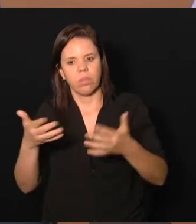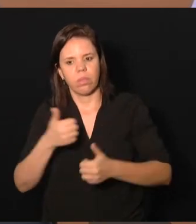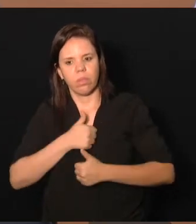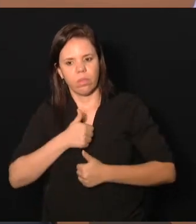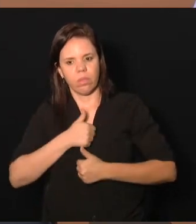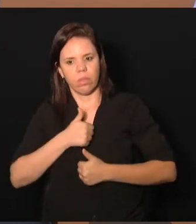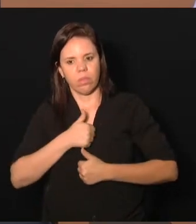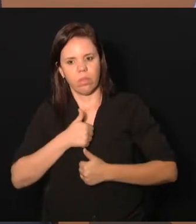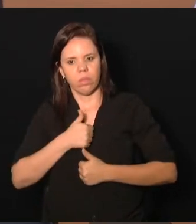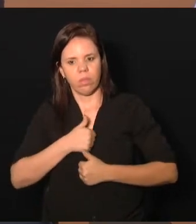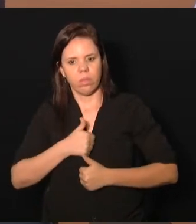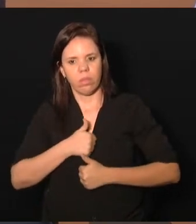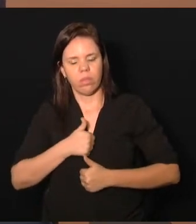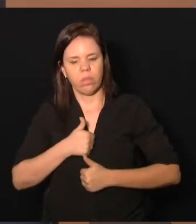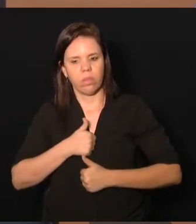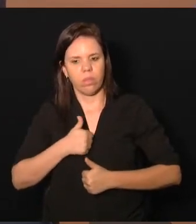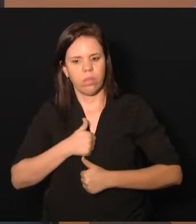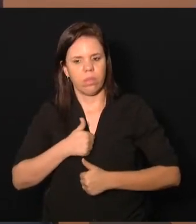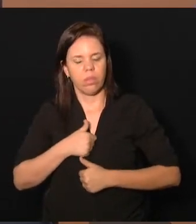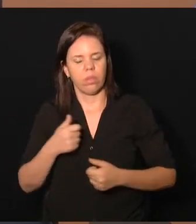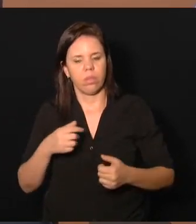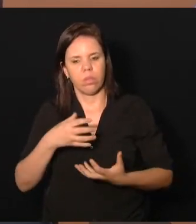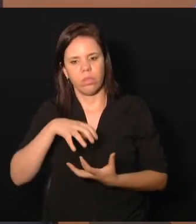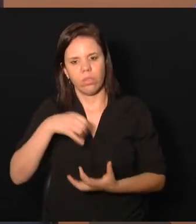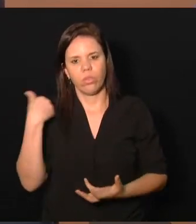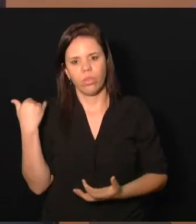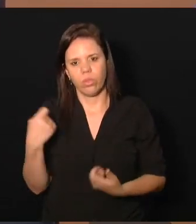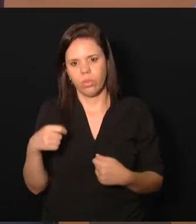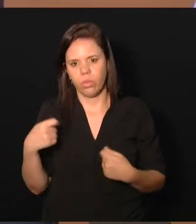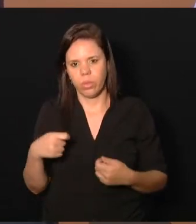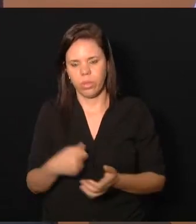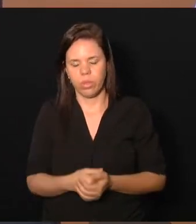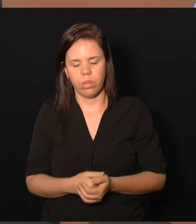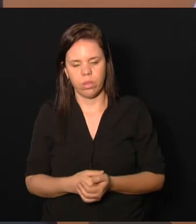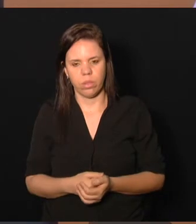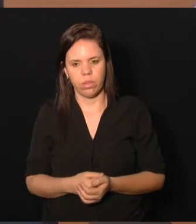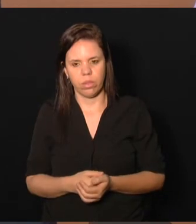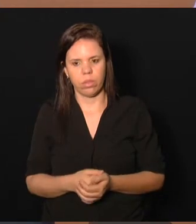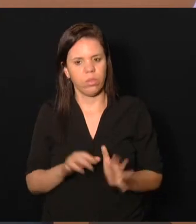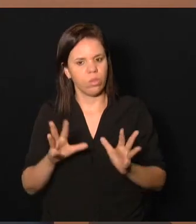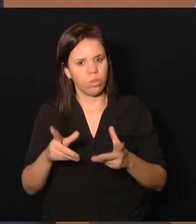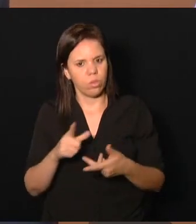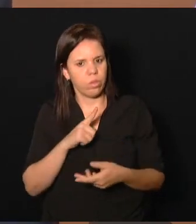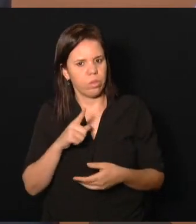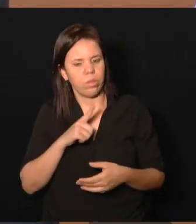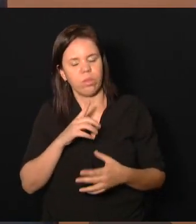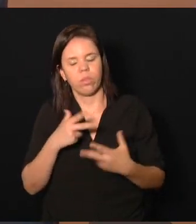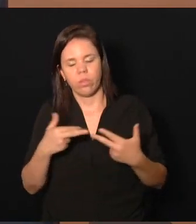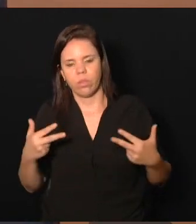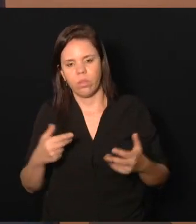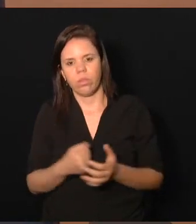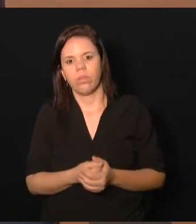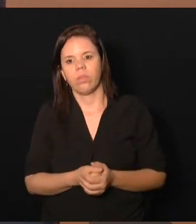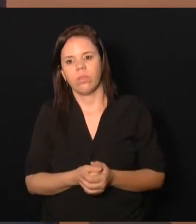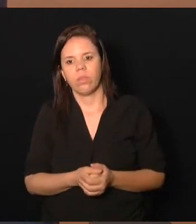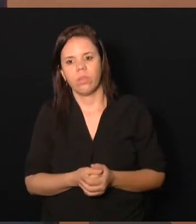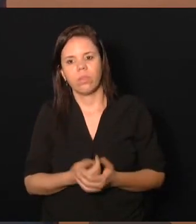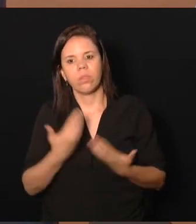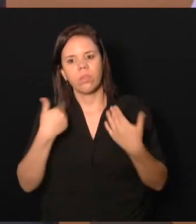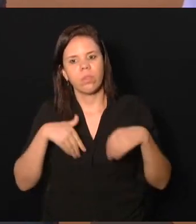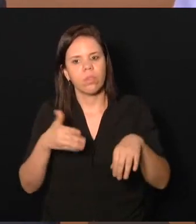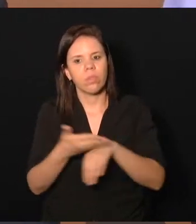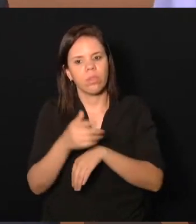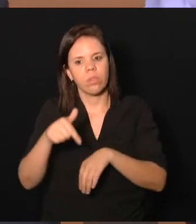A autoestima é o que o idoso precisa. E dela advém todas as outras coisas. Eu, quando entrei